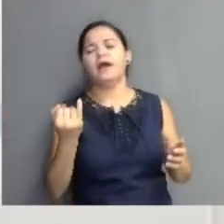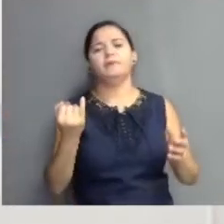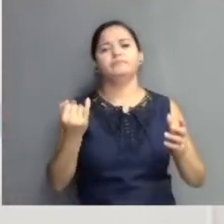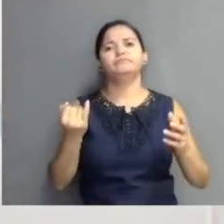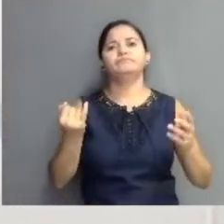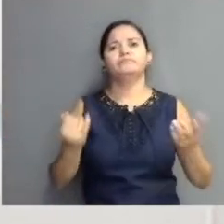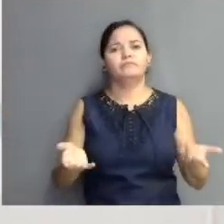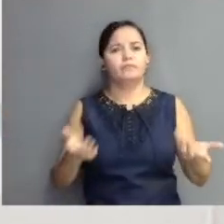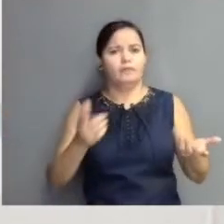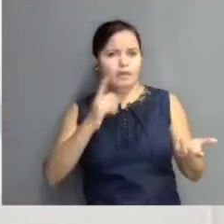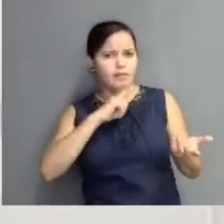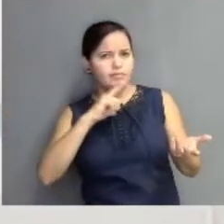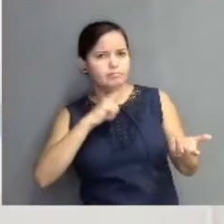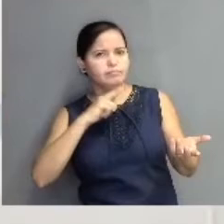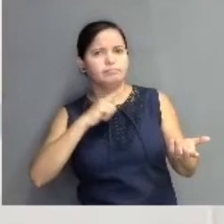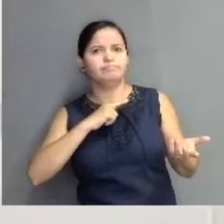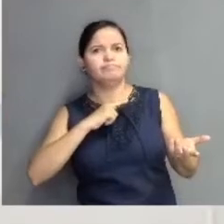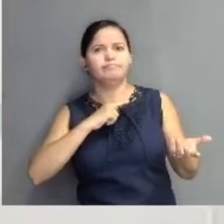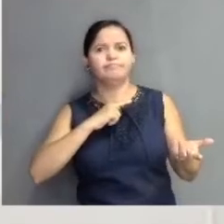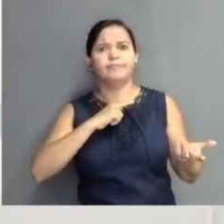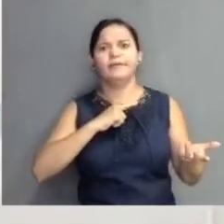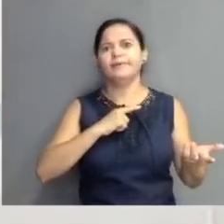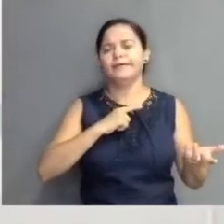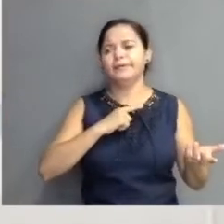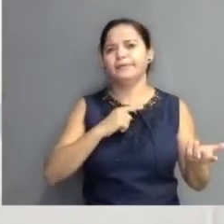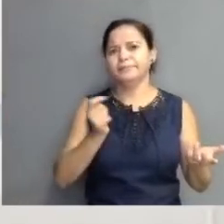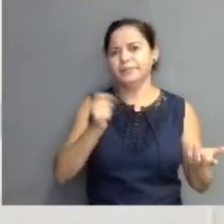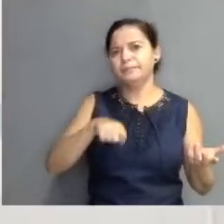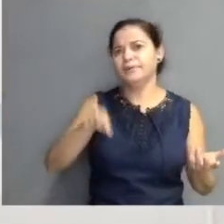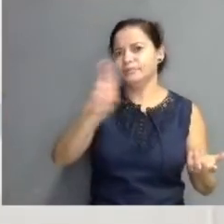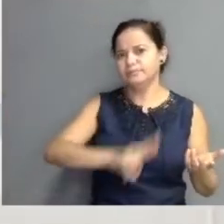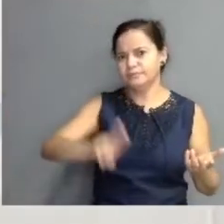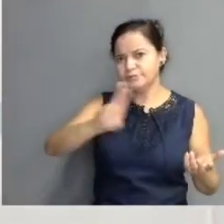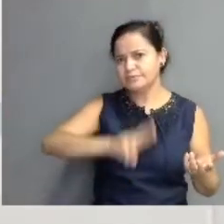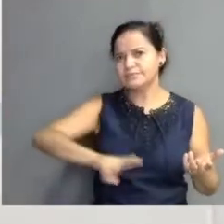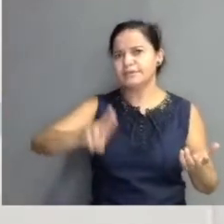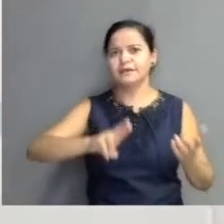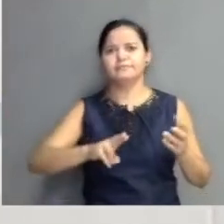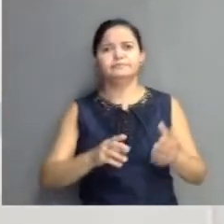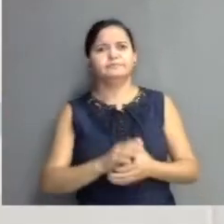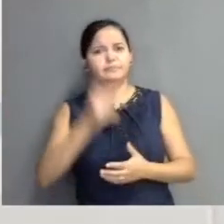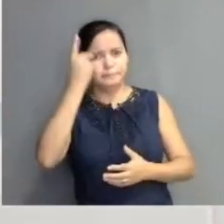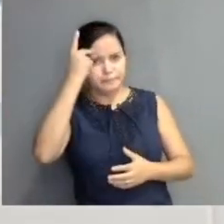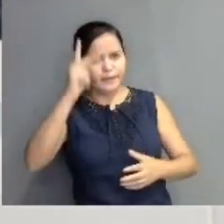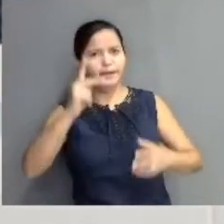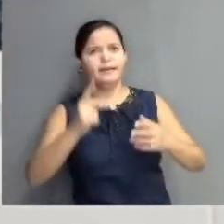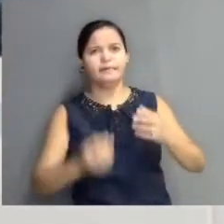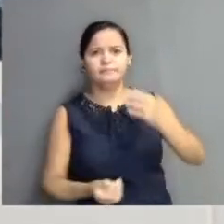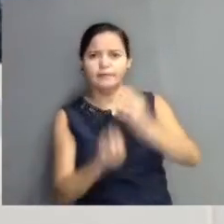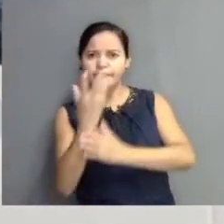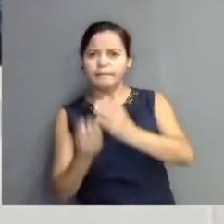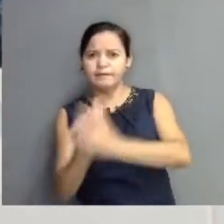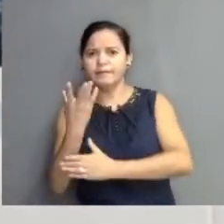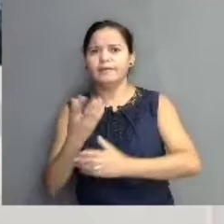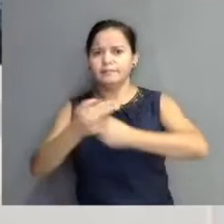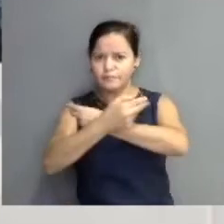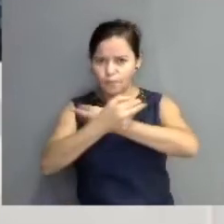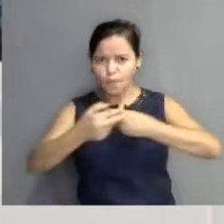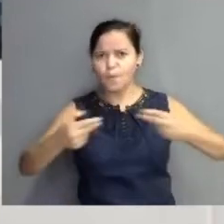características que geram a possibilidade de desenvolvimento de câncer, né? Porque nesse lixo aqui está sendo queimado tudo, principalmente